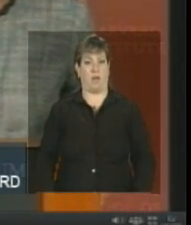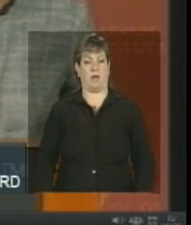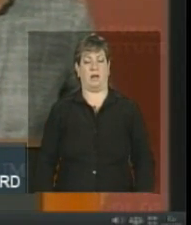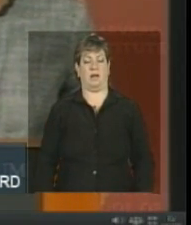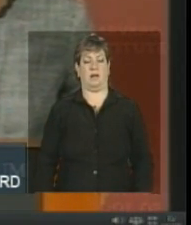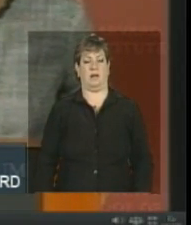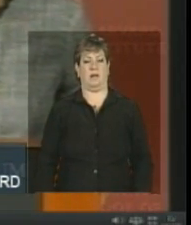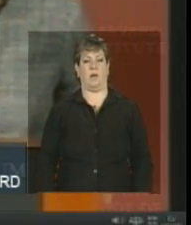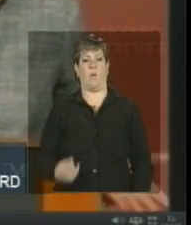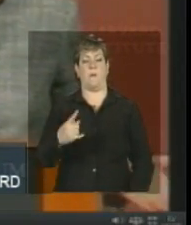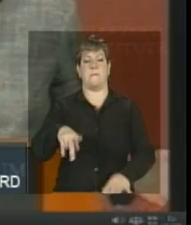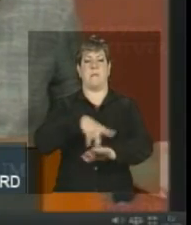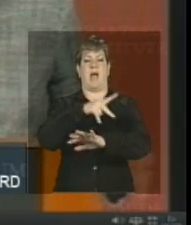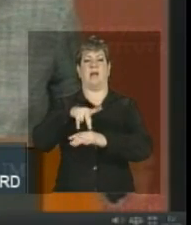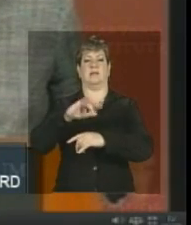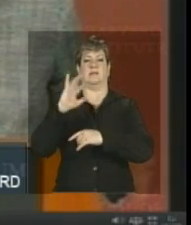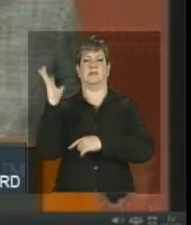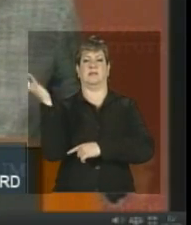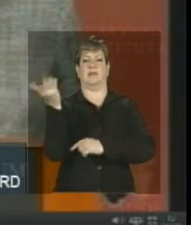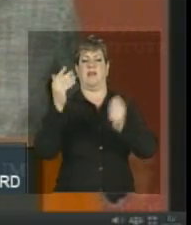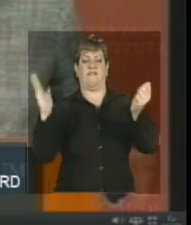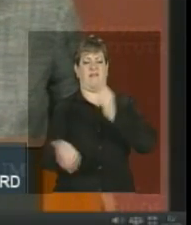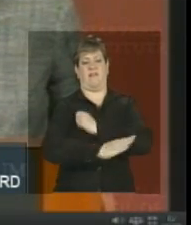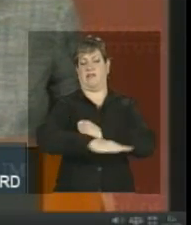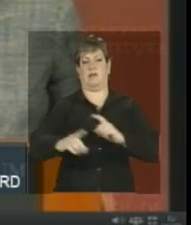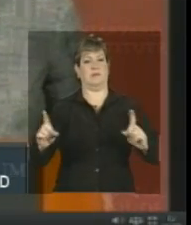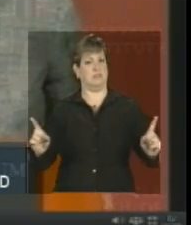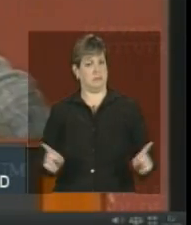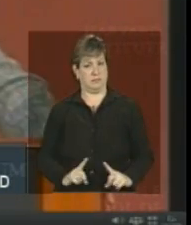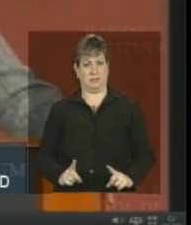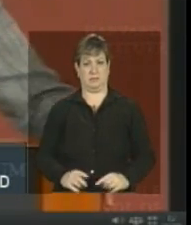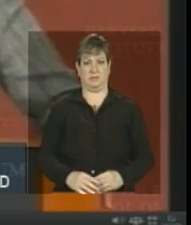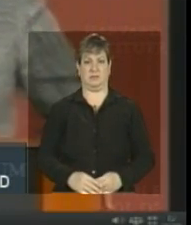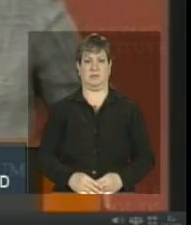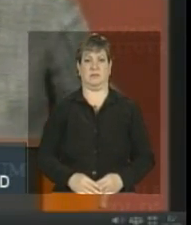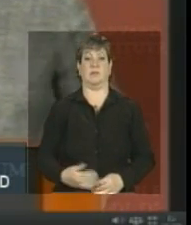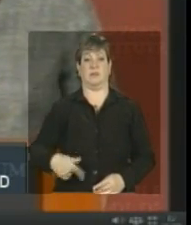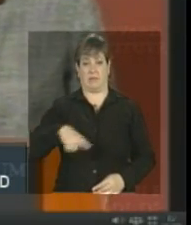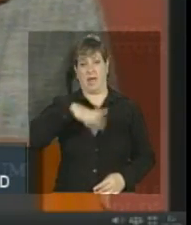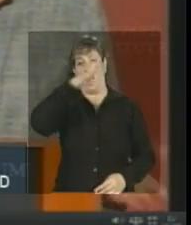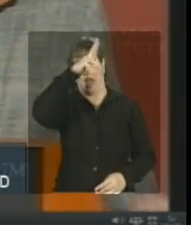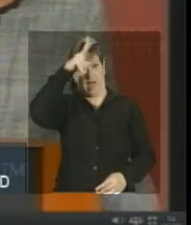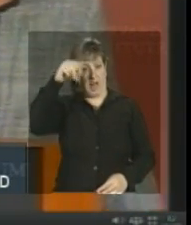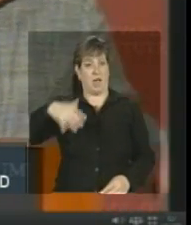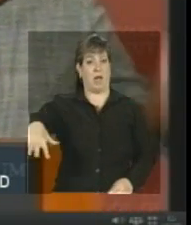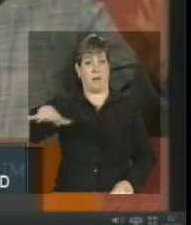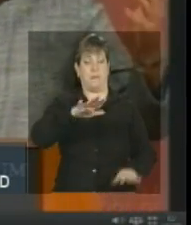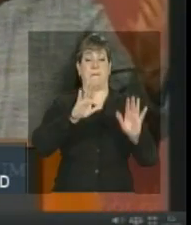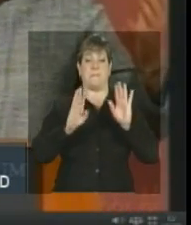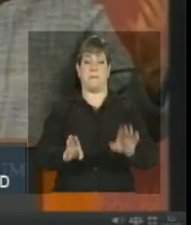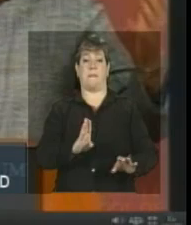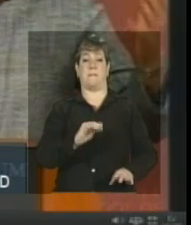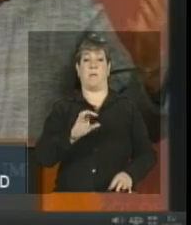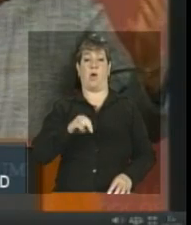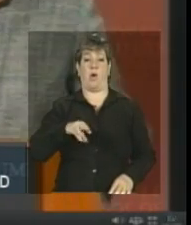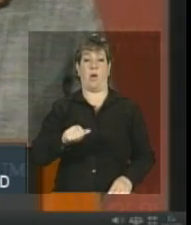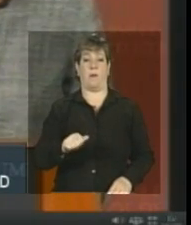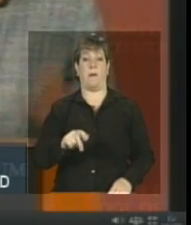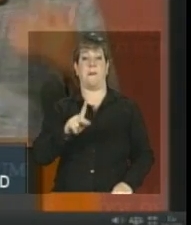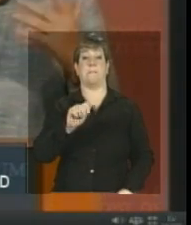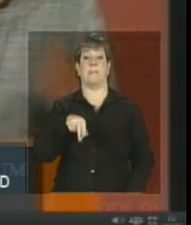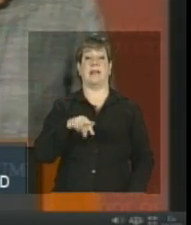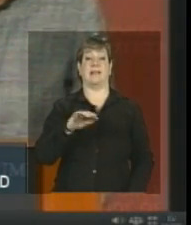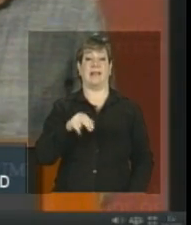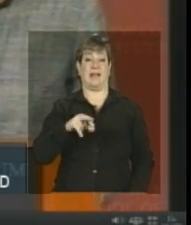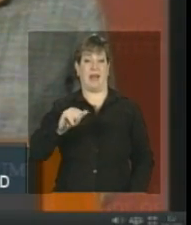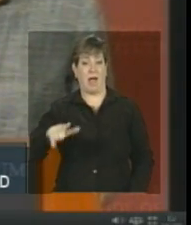país devastado. Nós temos a Amazônia, mas temos também um bioma como o Pantanal